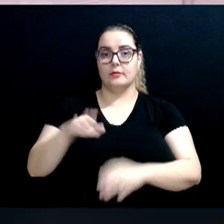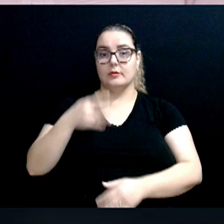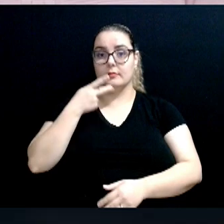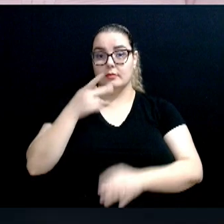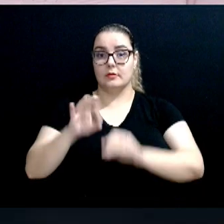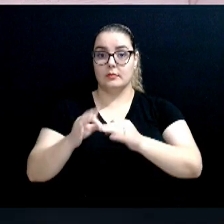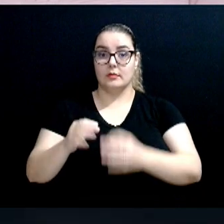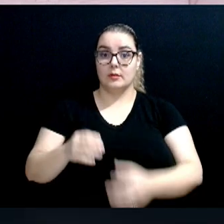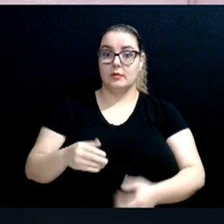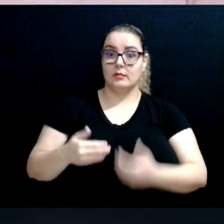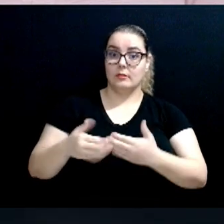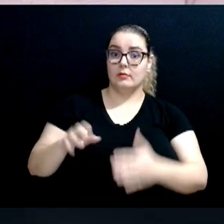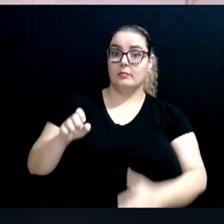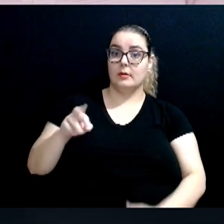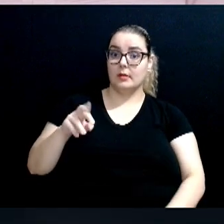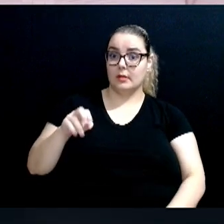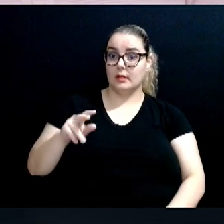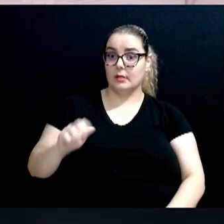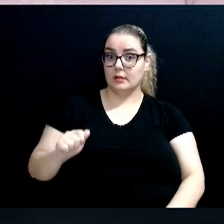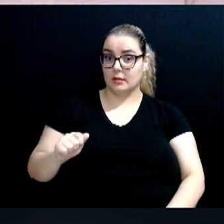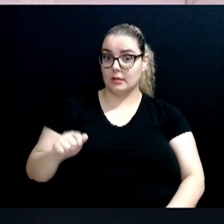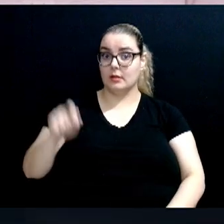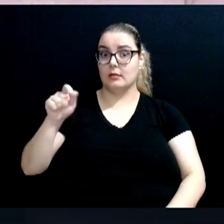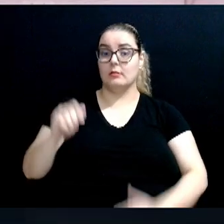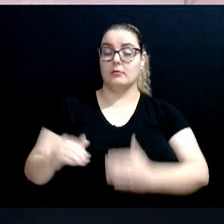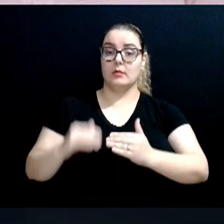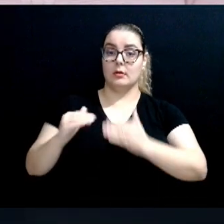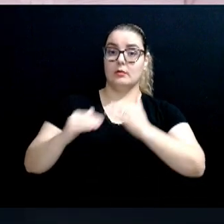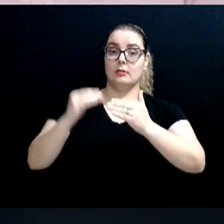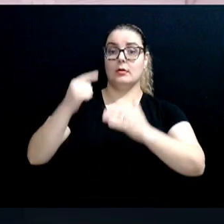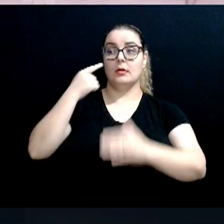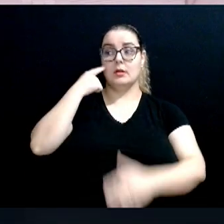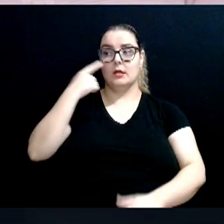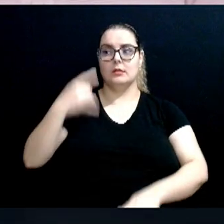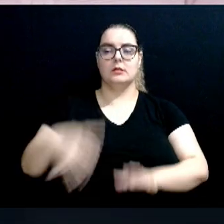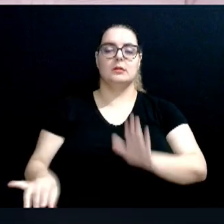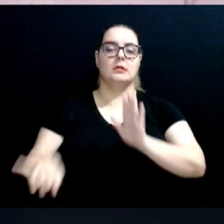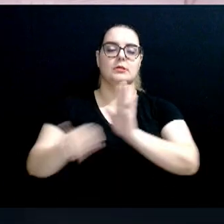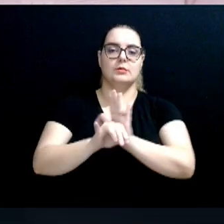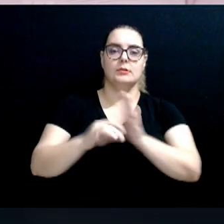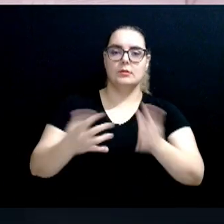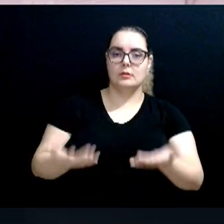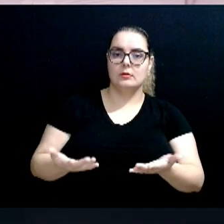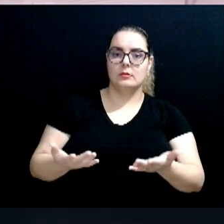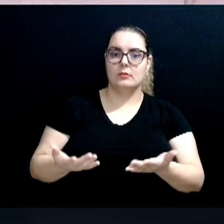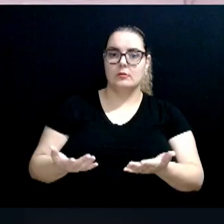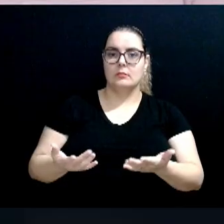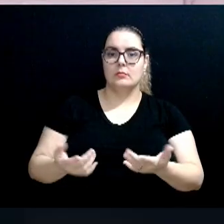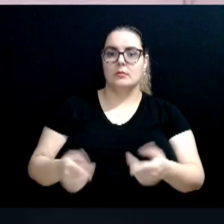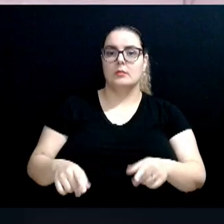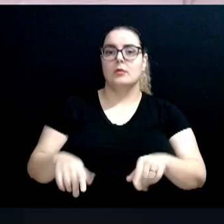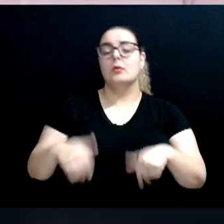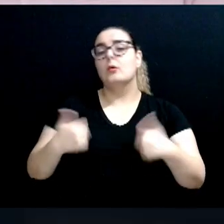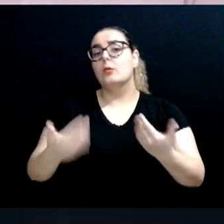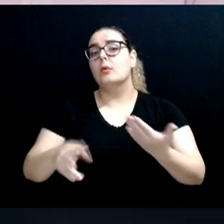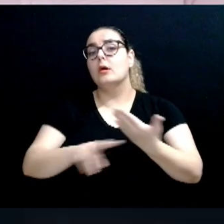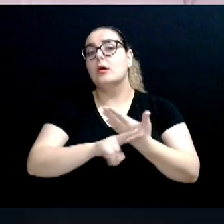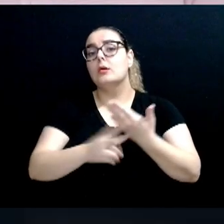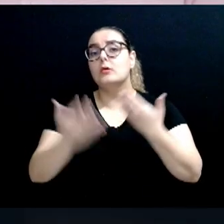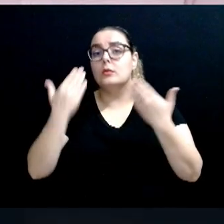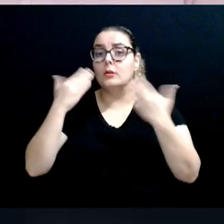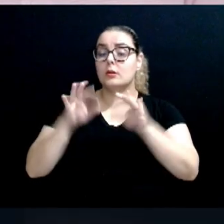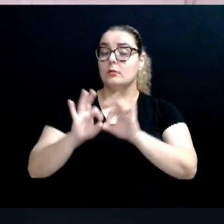Érica, além da pessoa que constrói, né, essa identidade, quais podem ser os impactos psicológicos para a família, né,